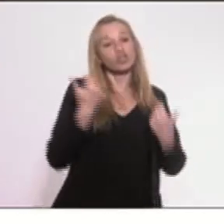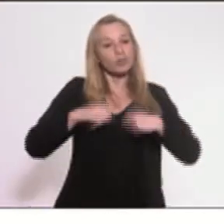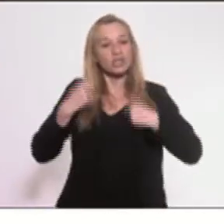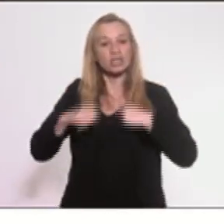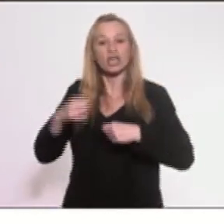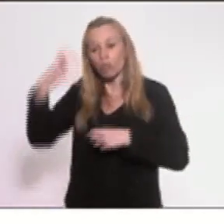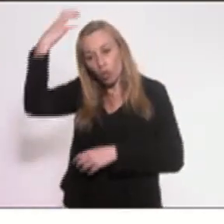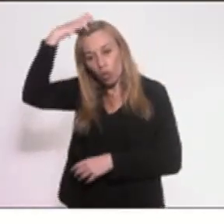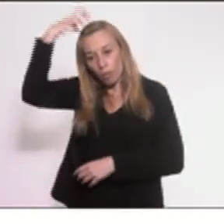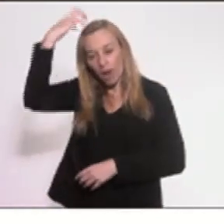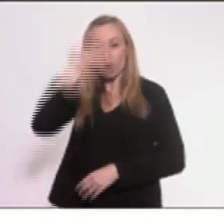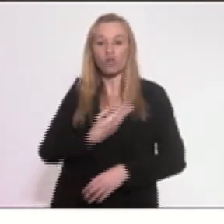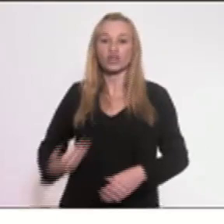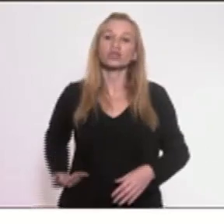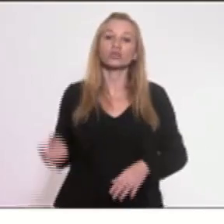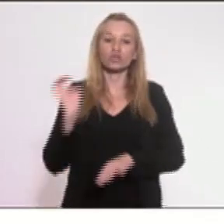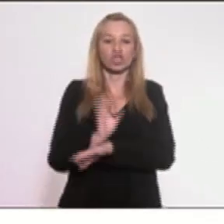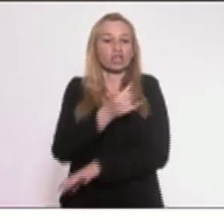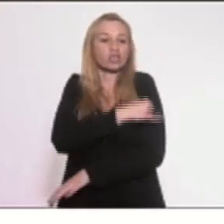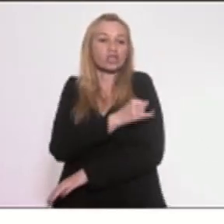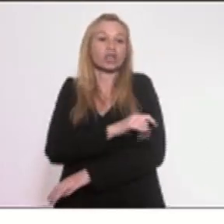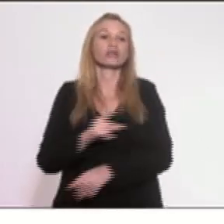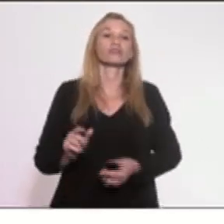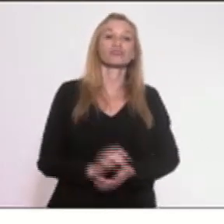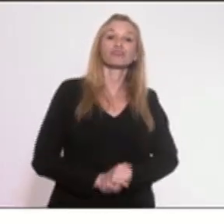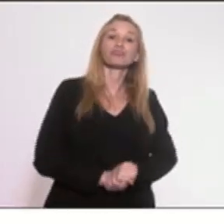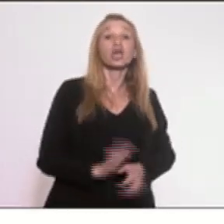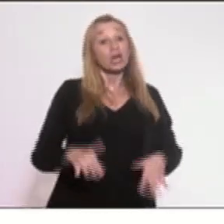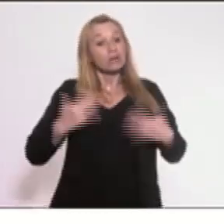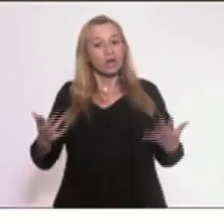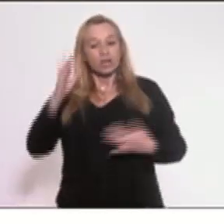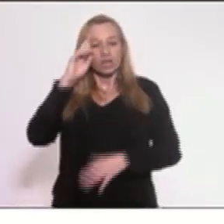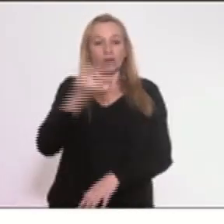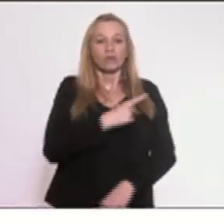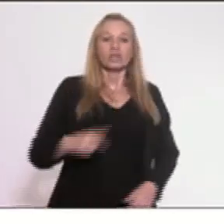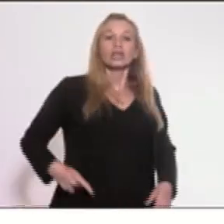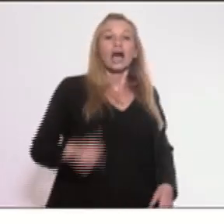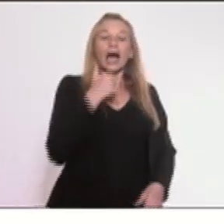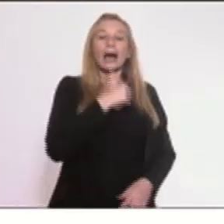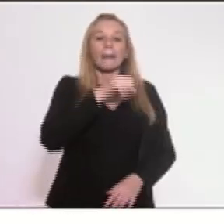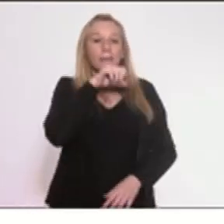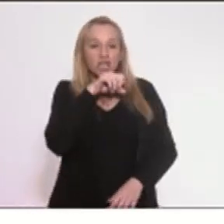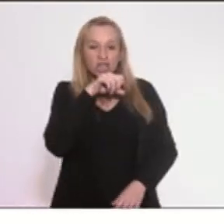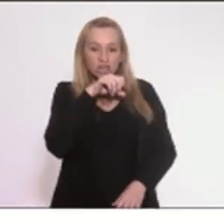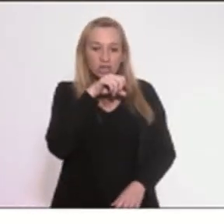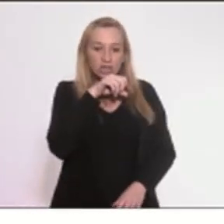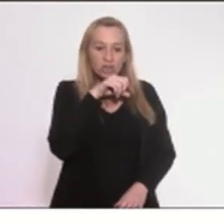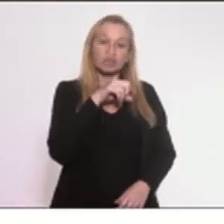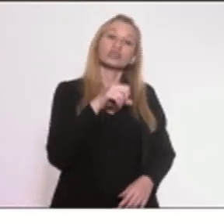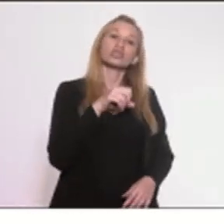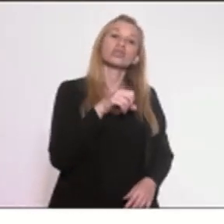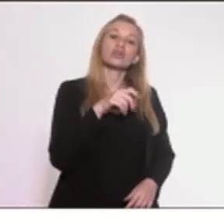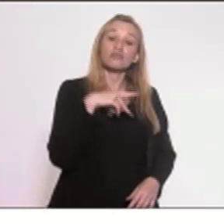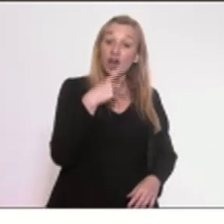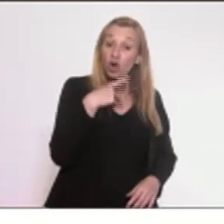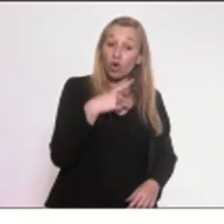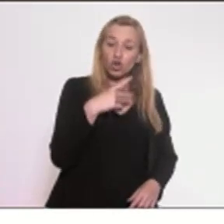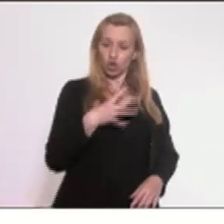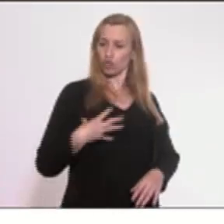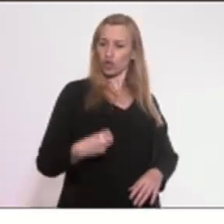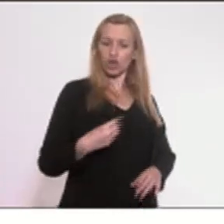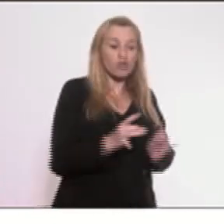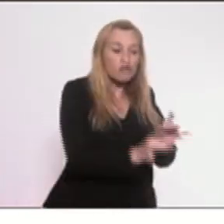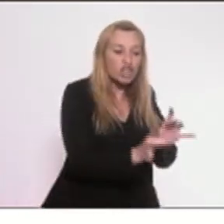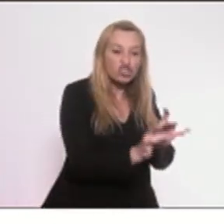do estado do Rio de Janeiro. E aí, senhora presidenta, a mãe do Cauê falou que o Cauê vendia bala para ajudar a família,